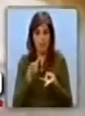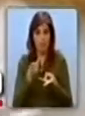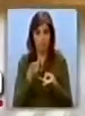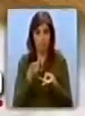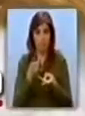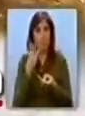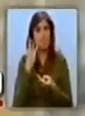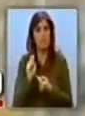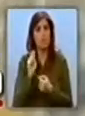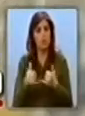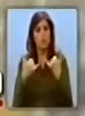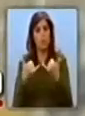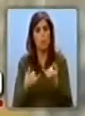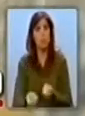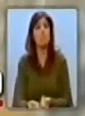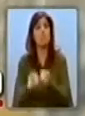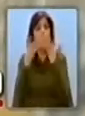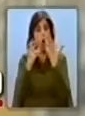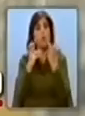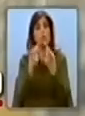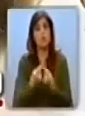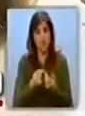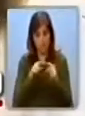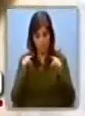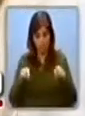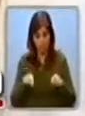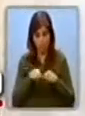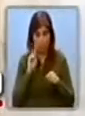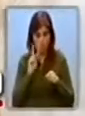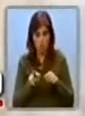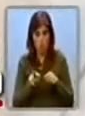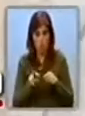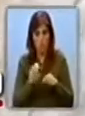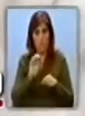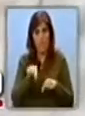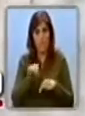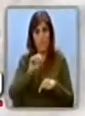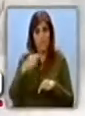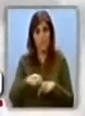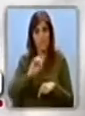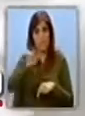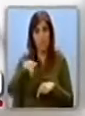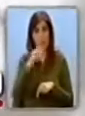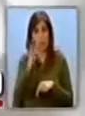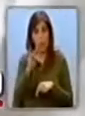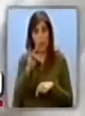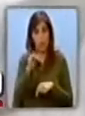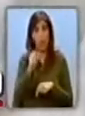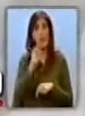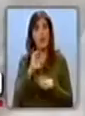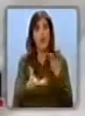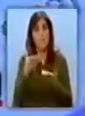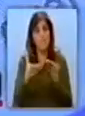3 minutos depois, surgem os resultados no ecrã. Esta tem 0,4 gramas de sal, portanto,